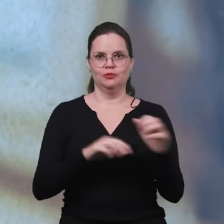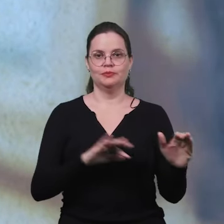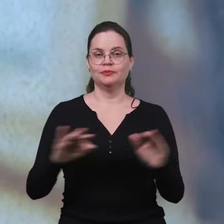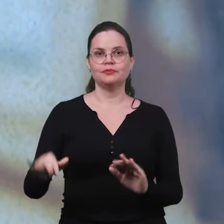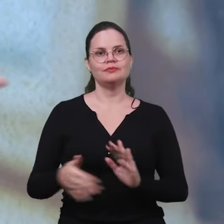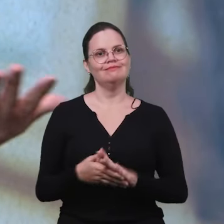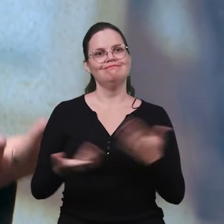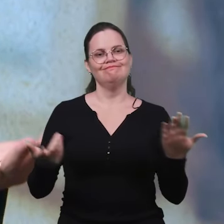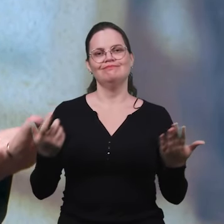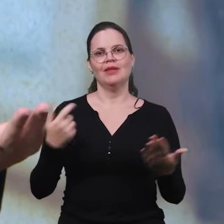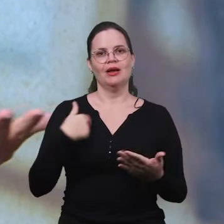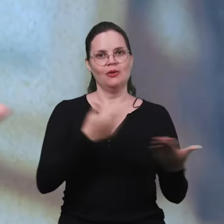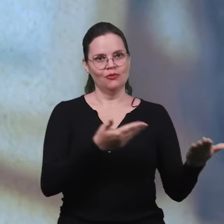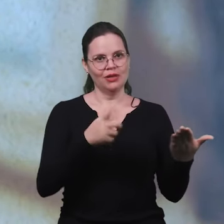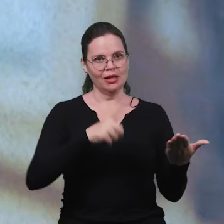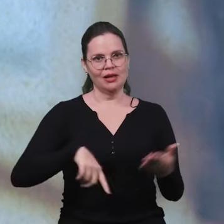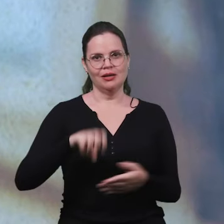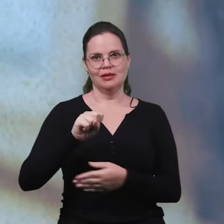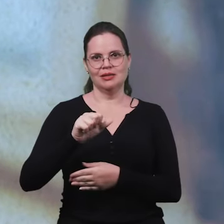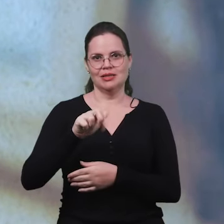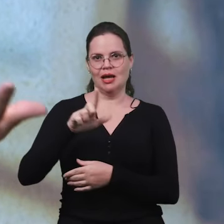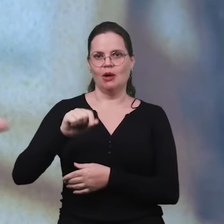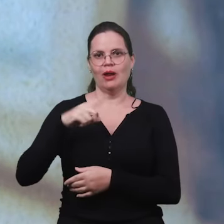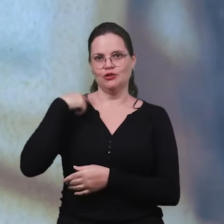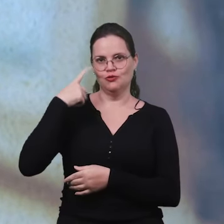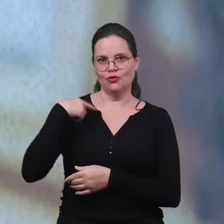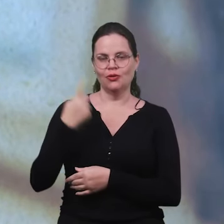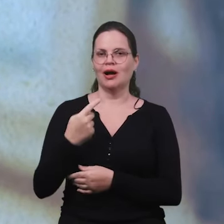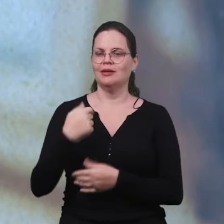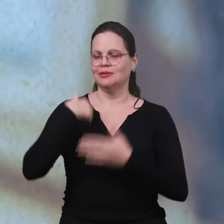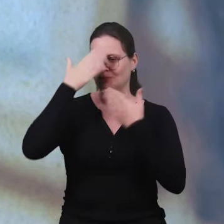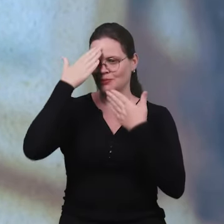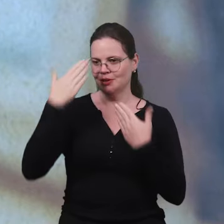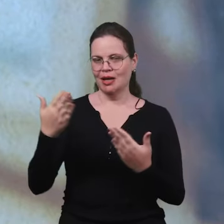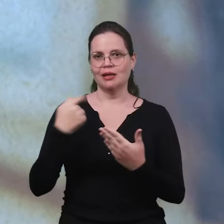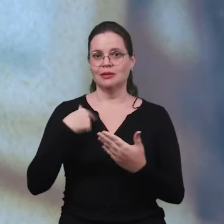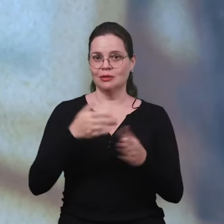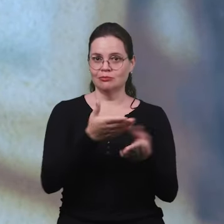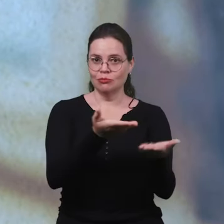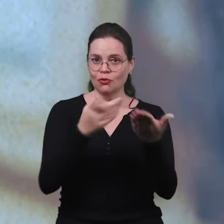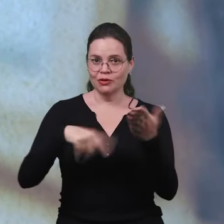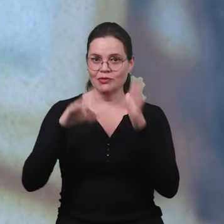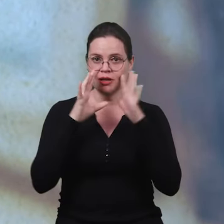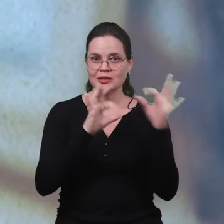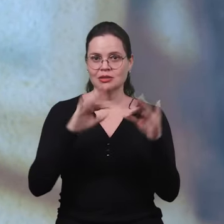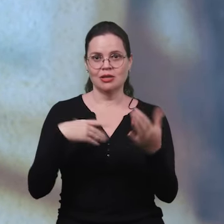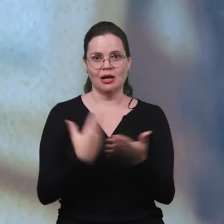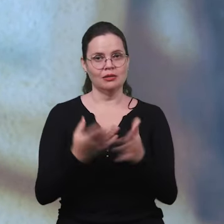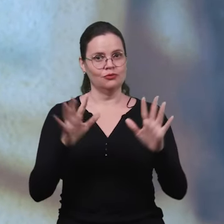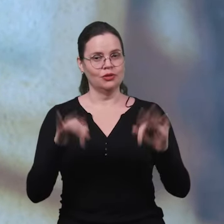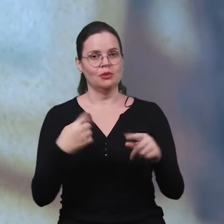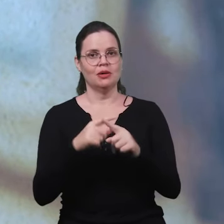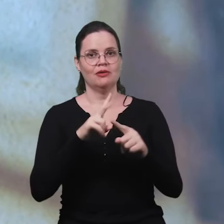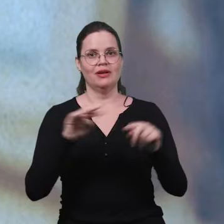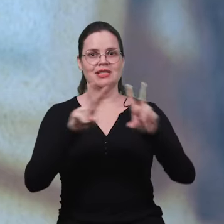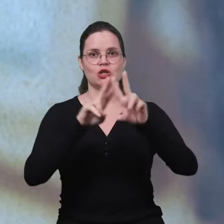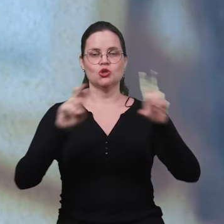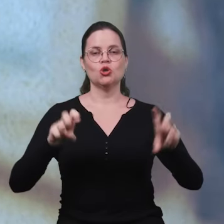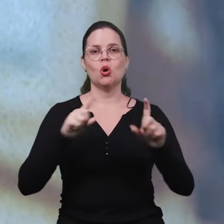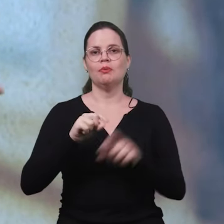aqui. Convido a todos a ficarem conosco, assistirem até o final, porque vamos falar de um tema muito interessante, sobre inventário,